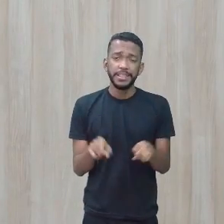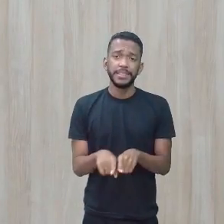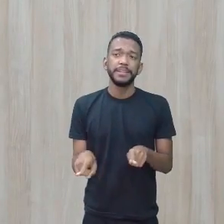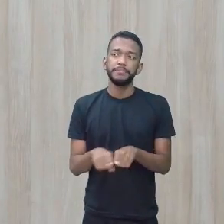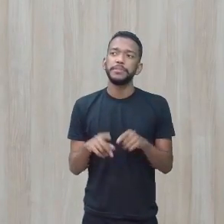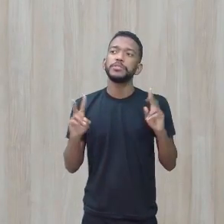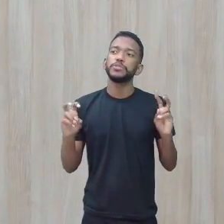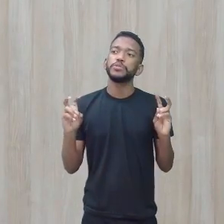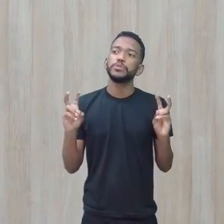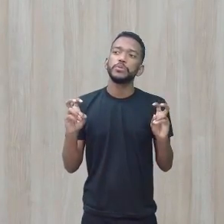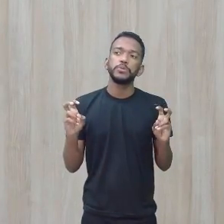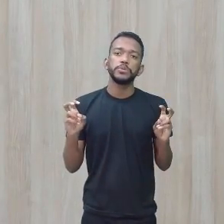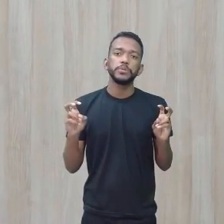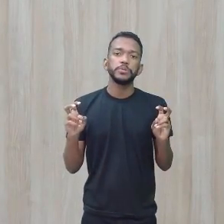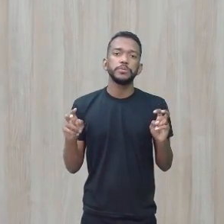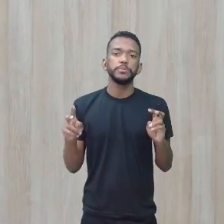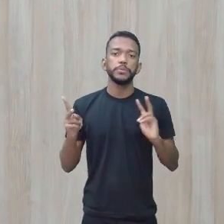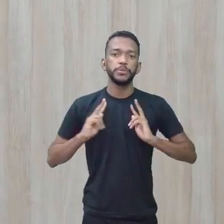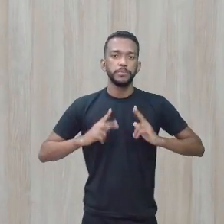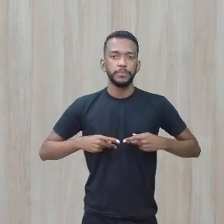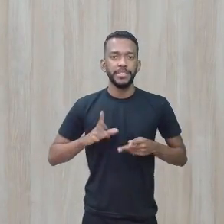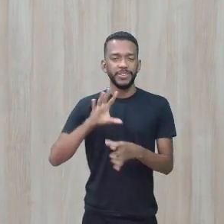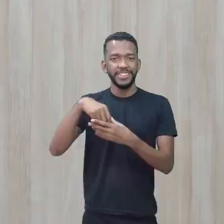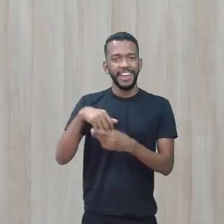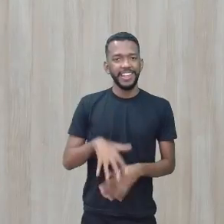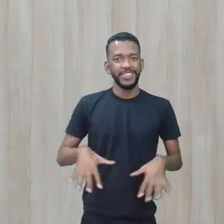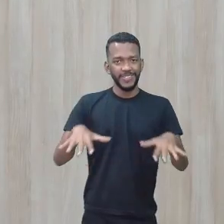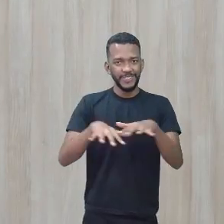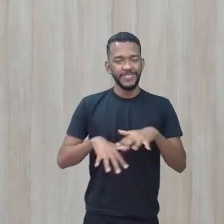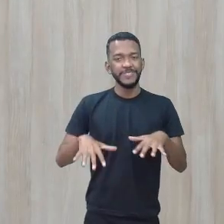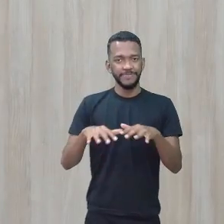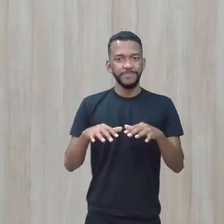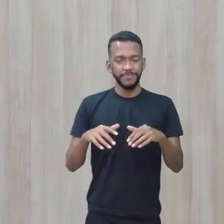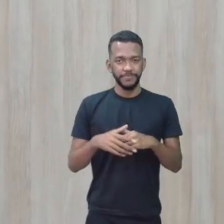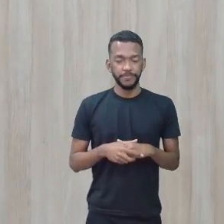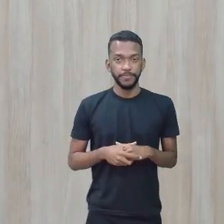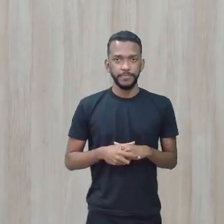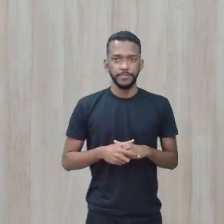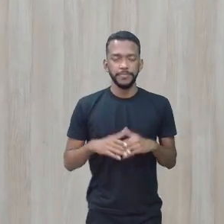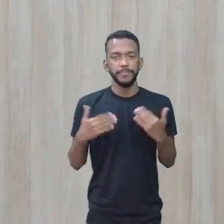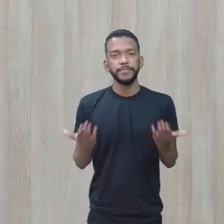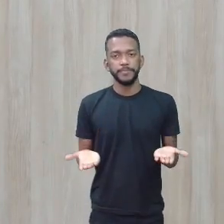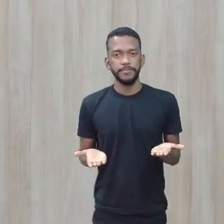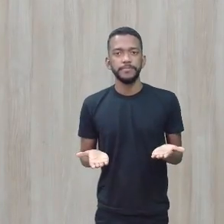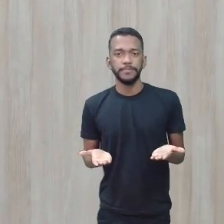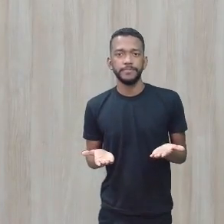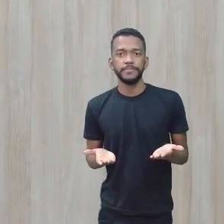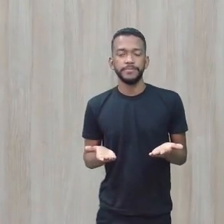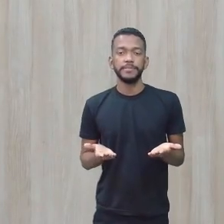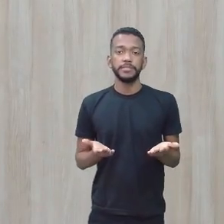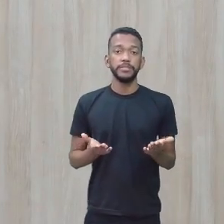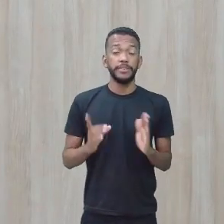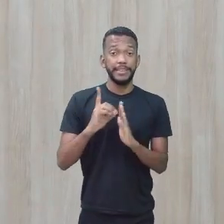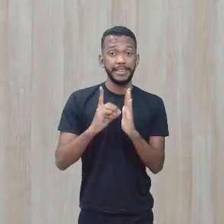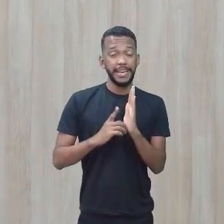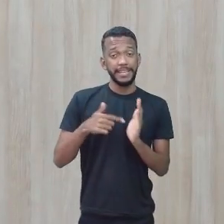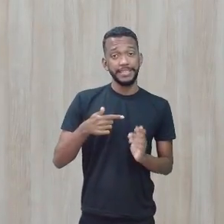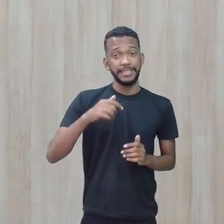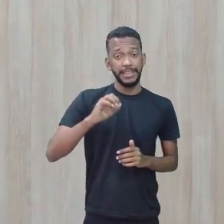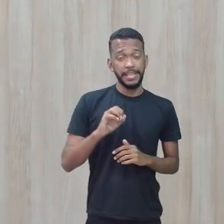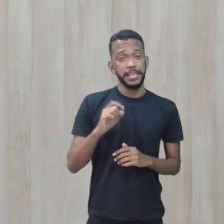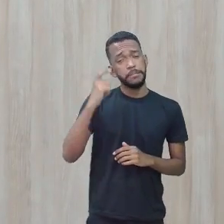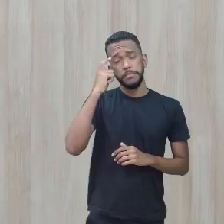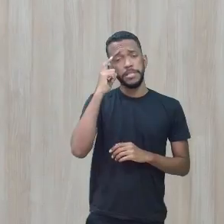questões do ser humano dentro desse ambiente. Então, até a década de 70 não se pensava muito